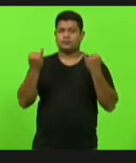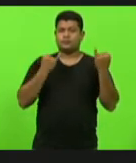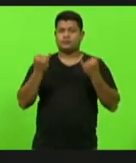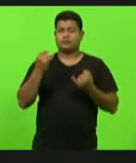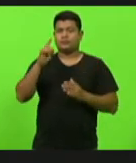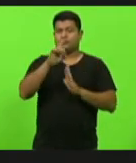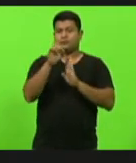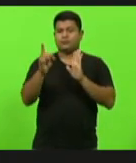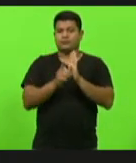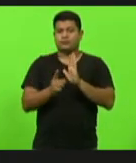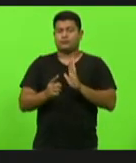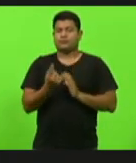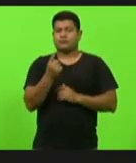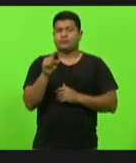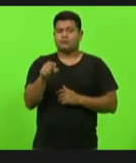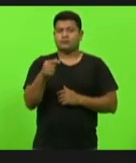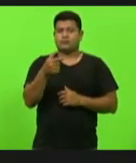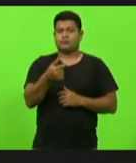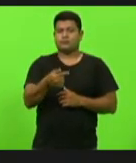estadual número